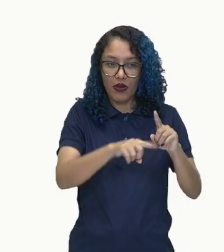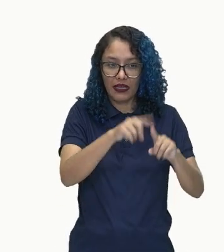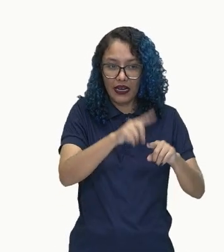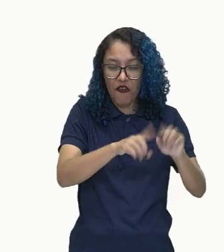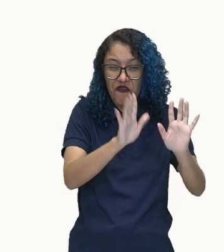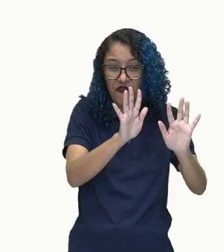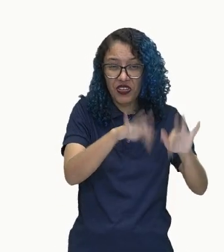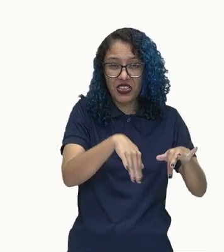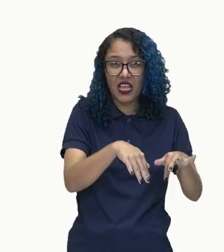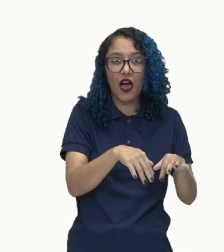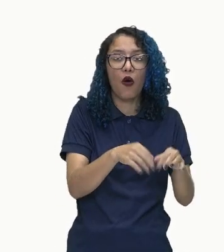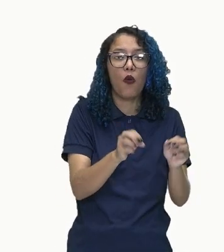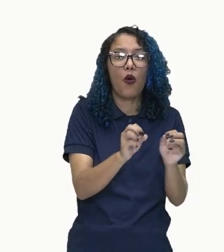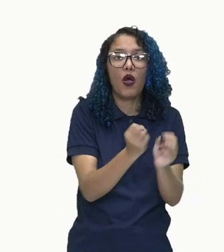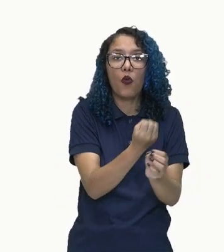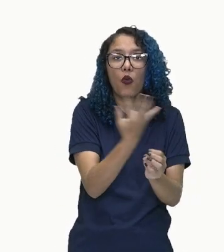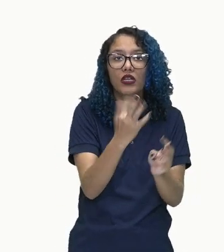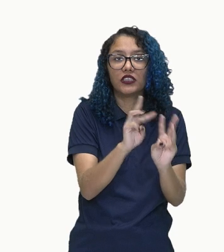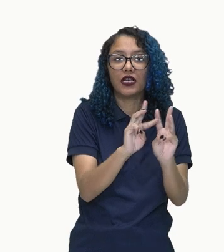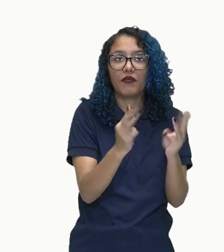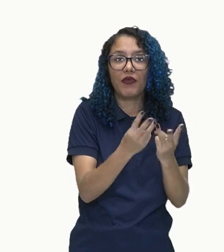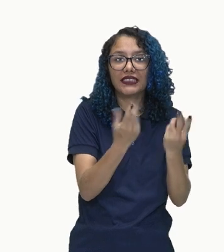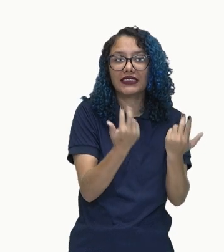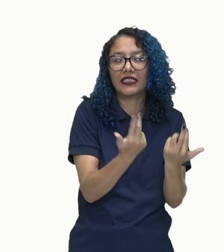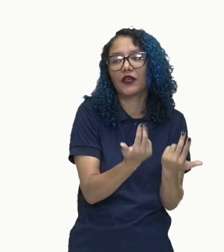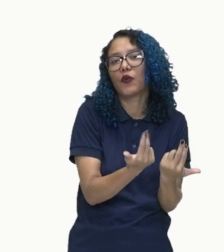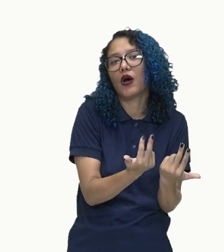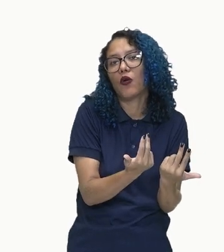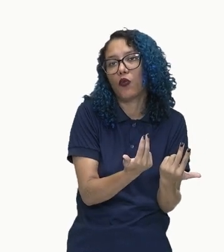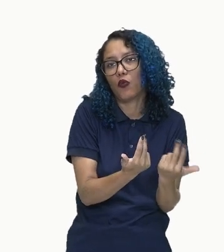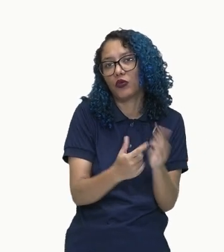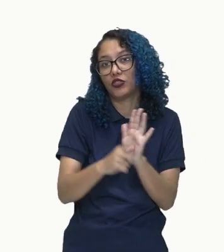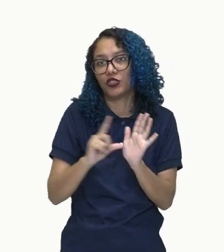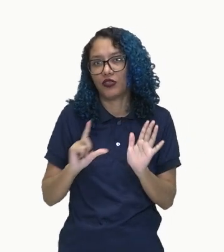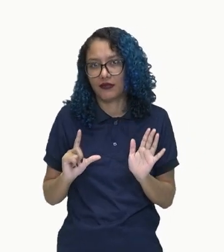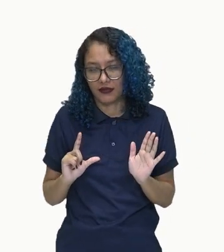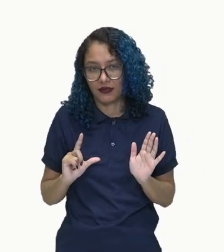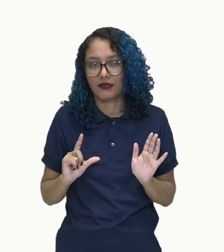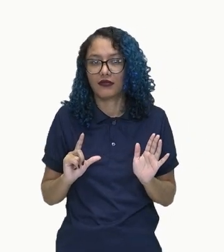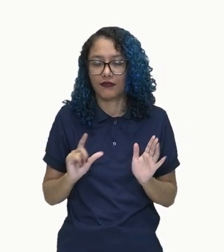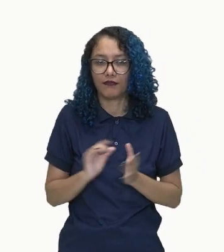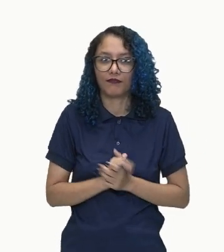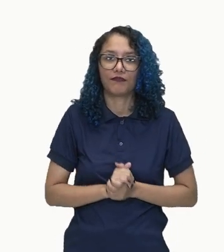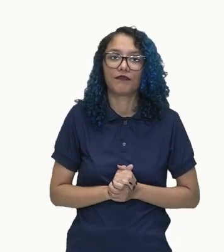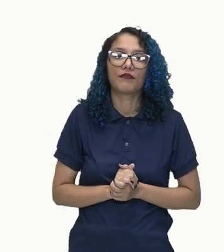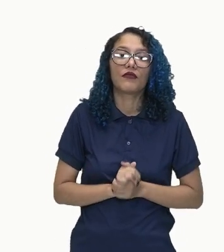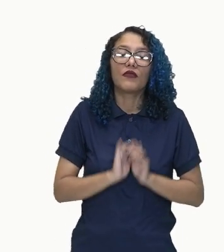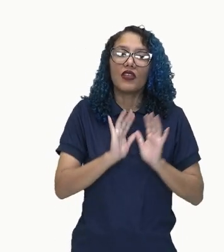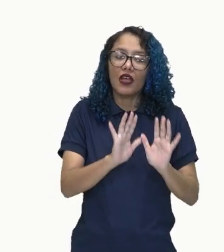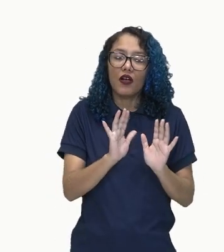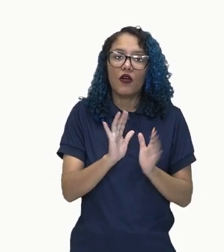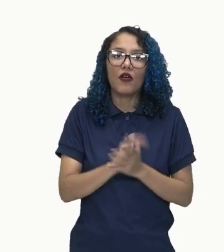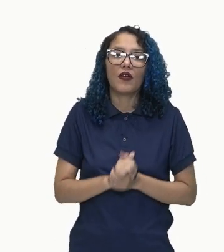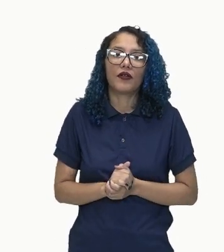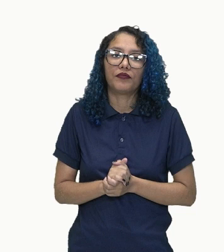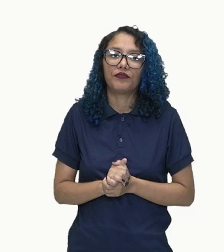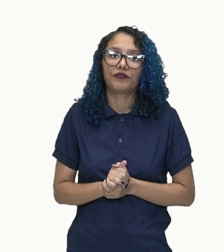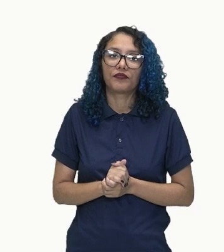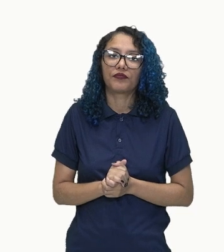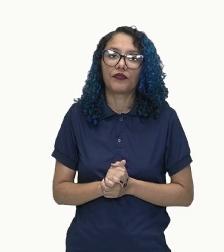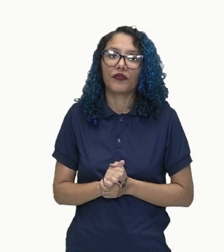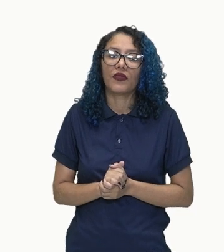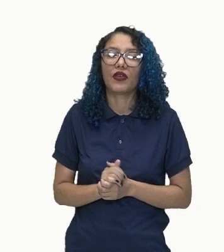continuou com a mesma massa. Em termos matemáticos, podemos expressar